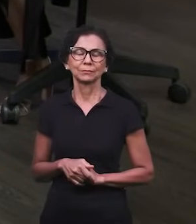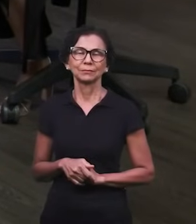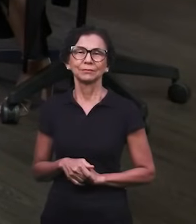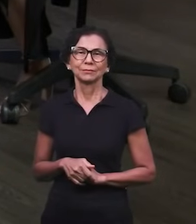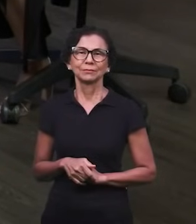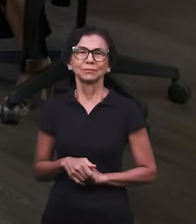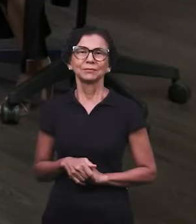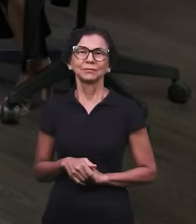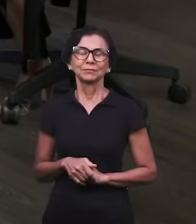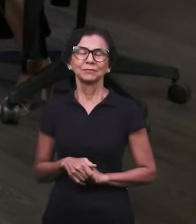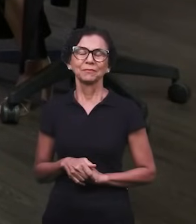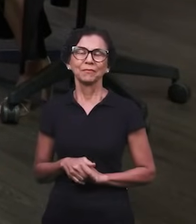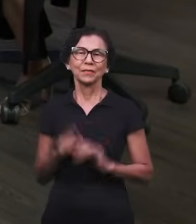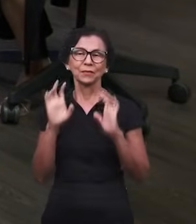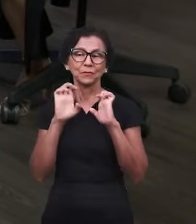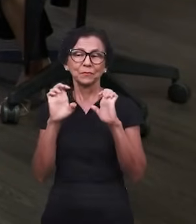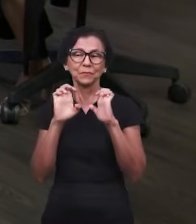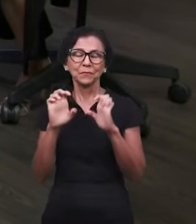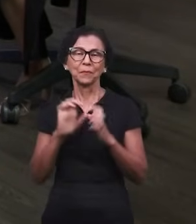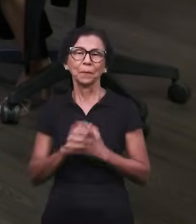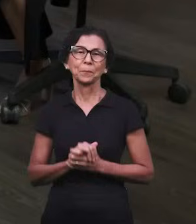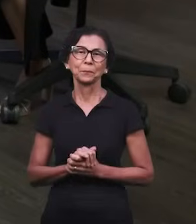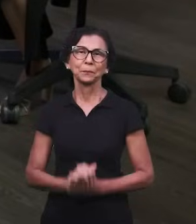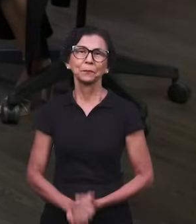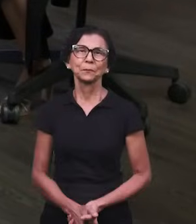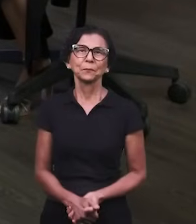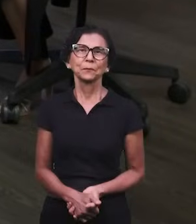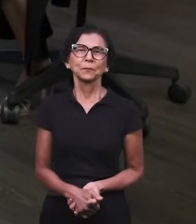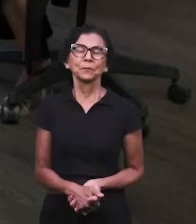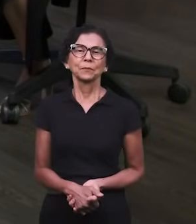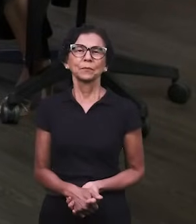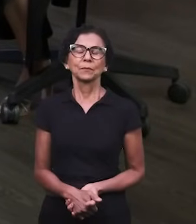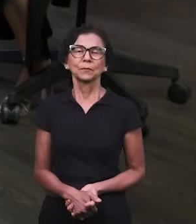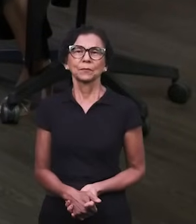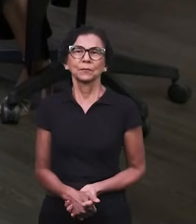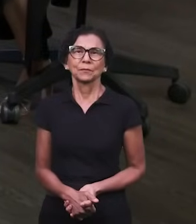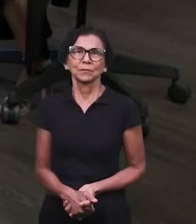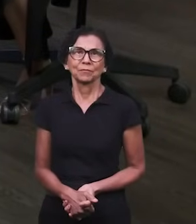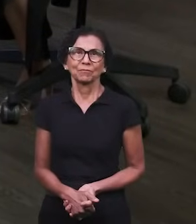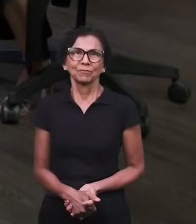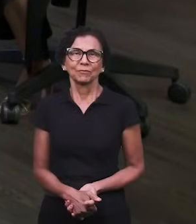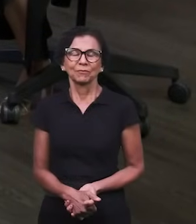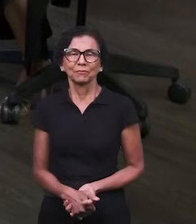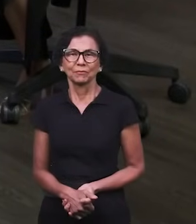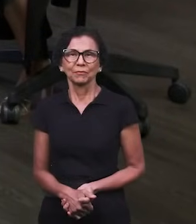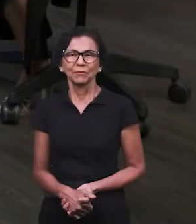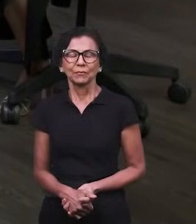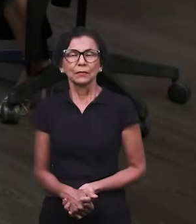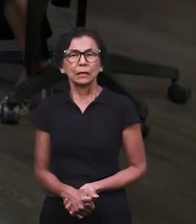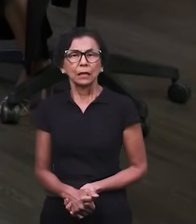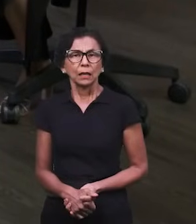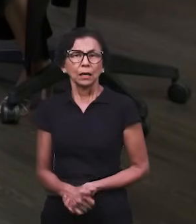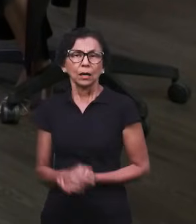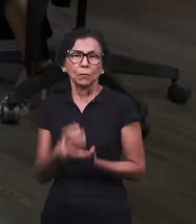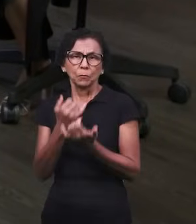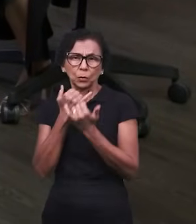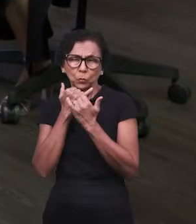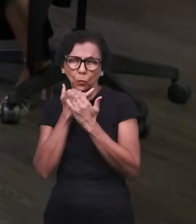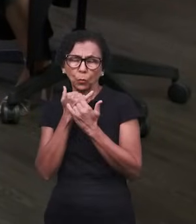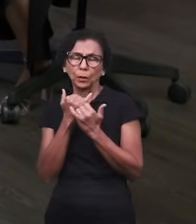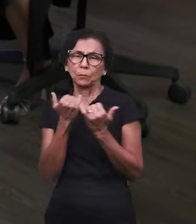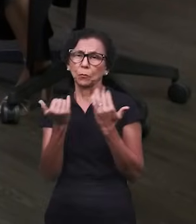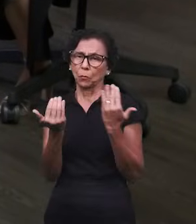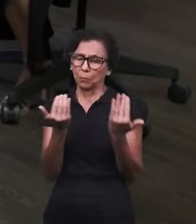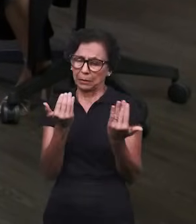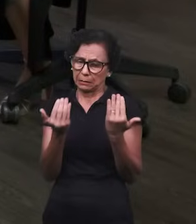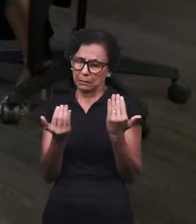do Senhor, ter a oportunidade de falar do Senhor. É uma coisa comum, me perdoe, é uma comparação até